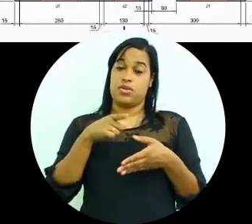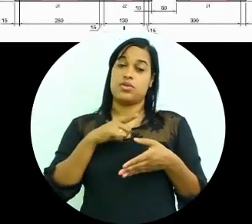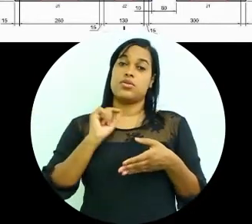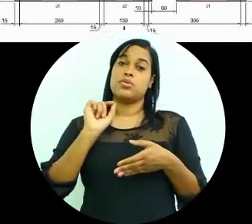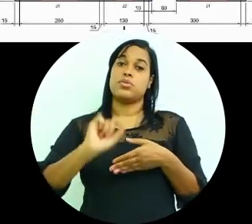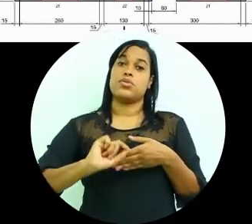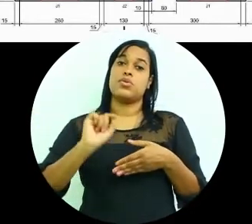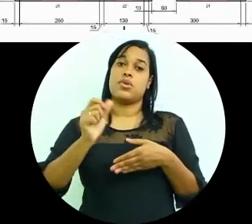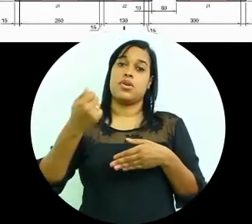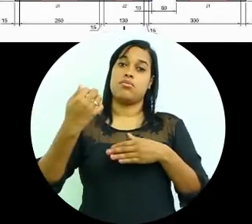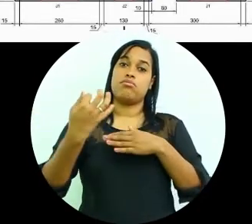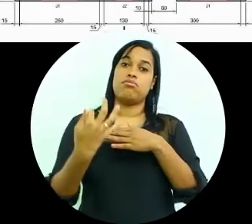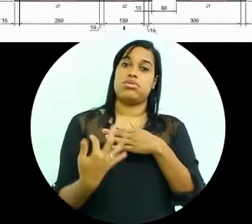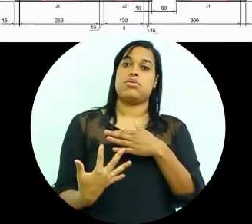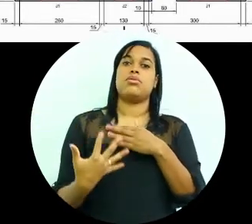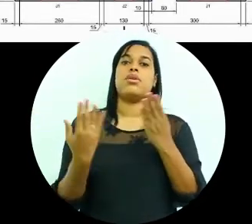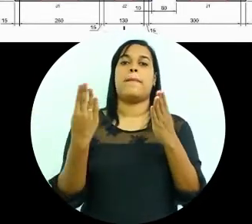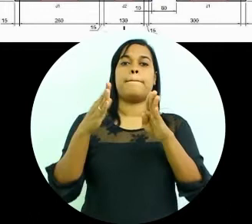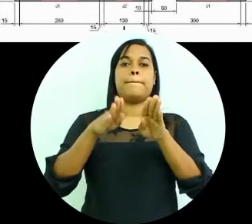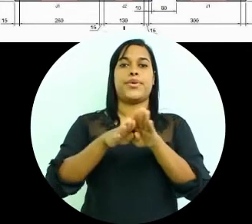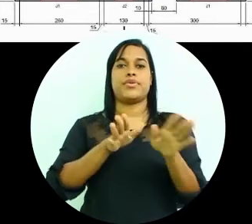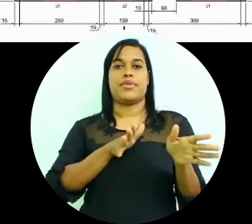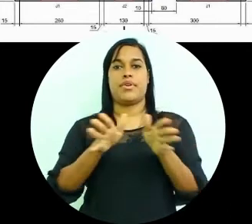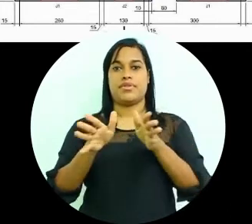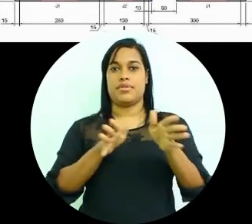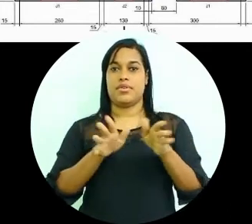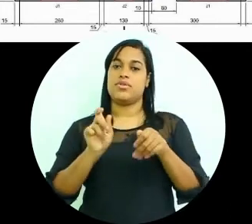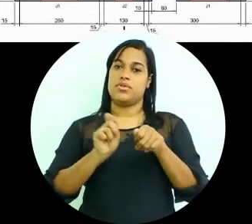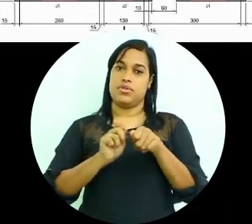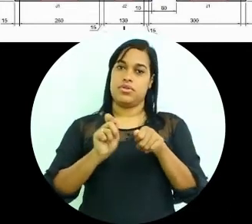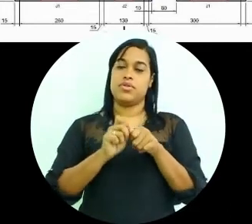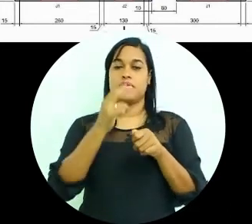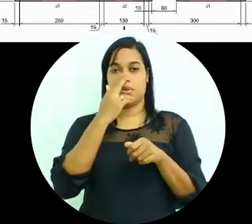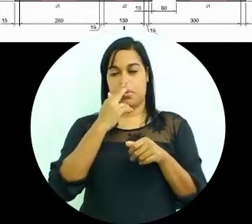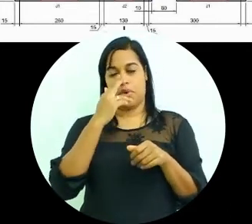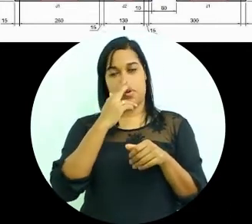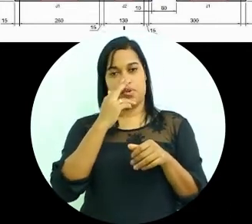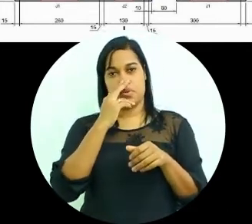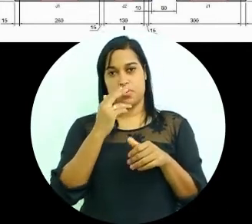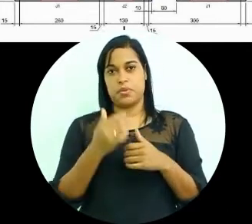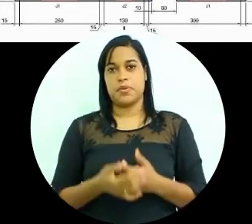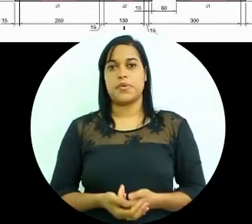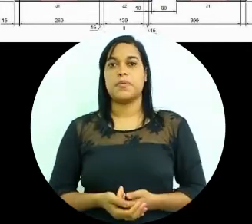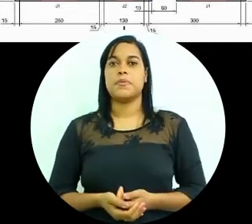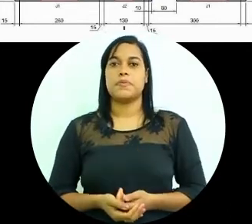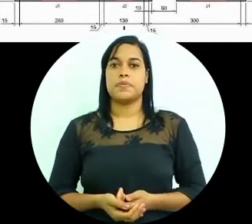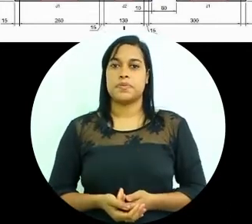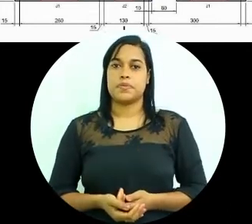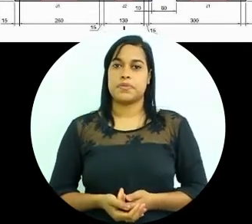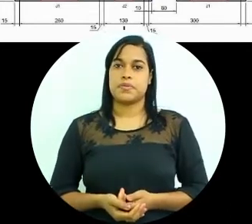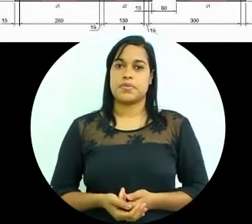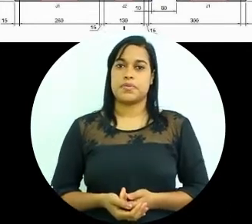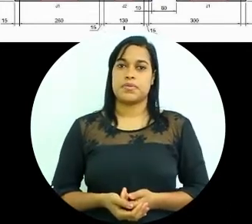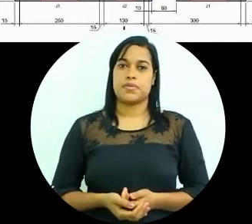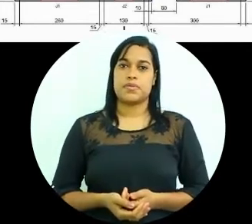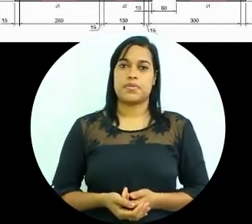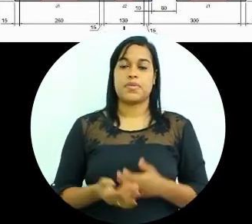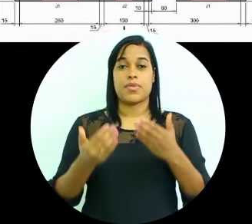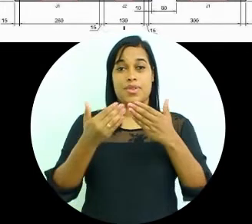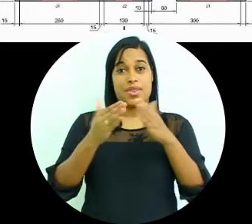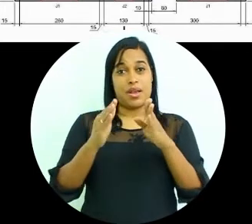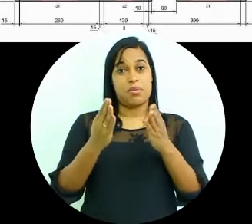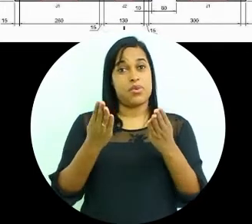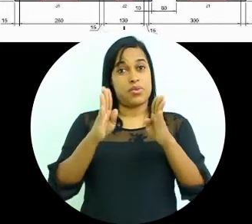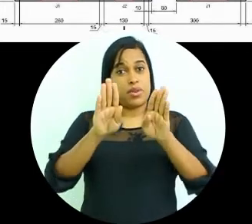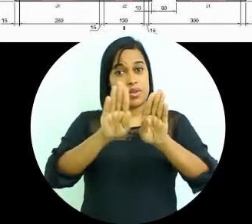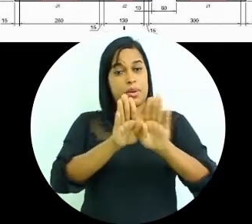Agora nós temos a definição então da largura da porta de acesso. Nós faremos exatamente o mesmo procedimento